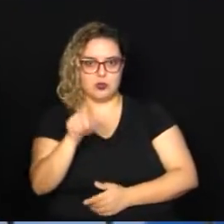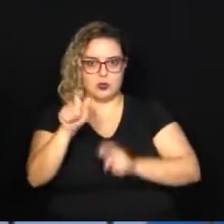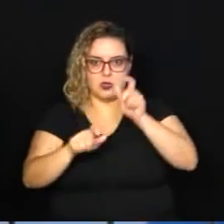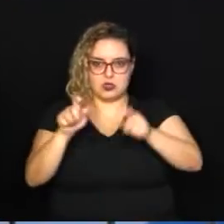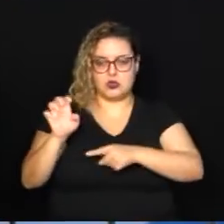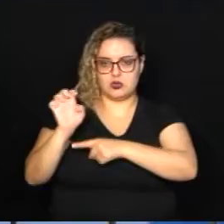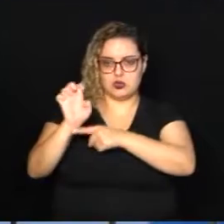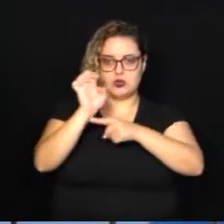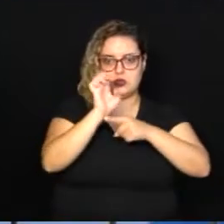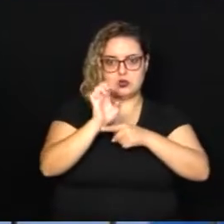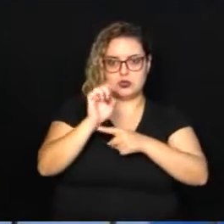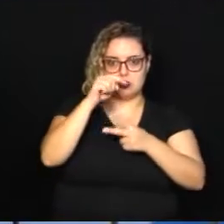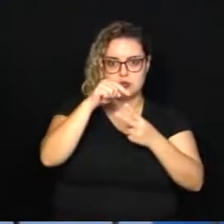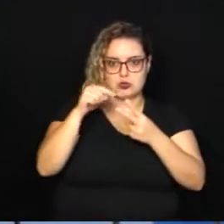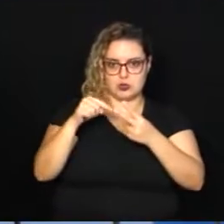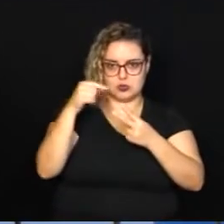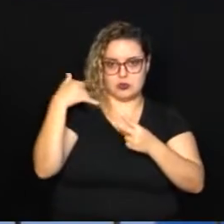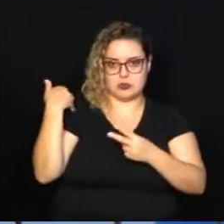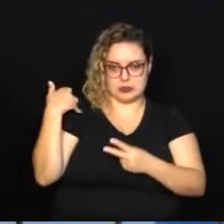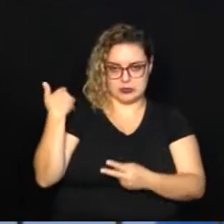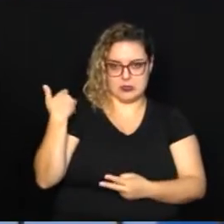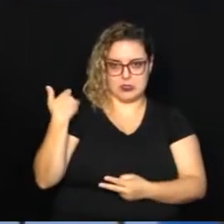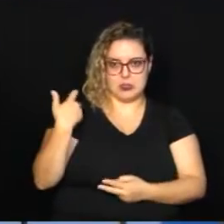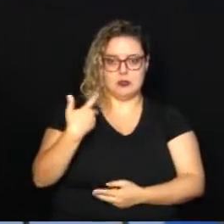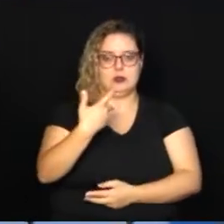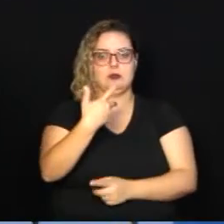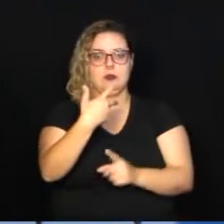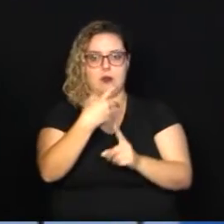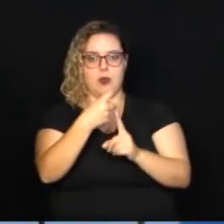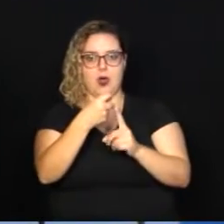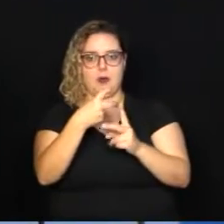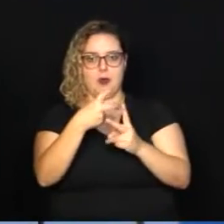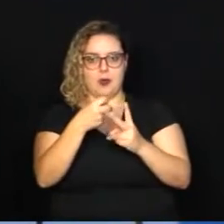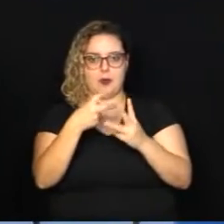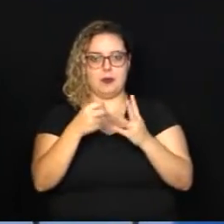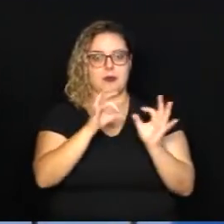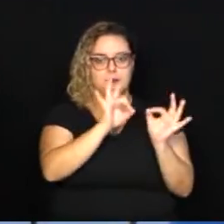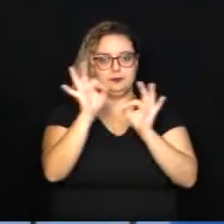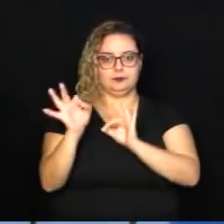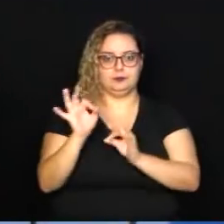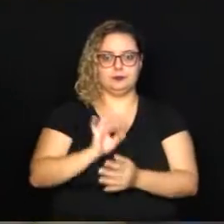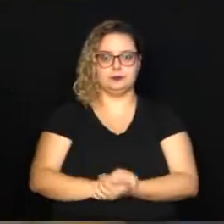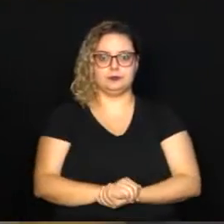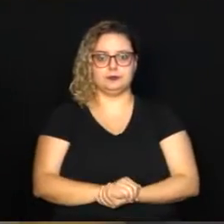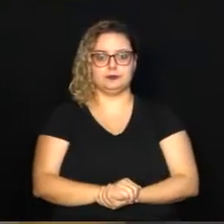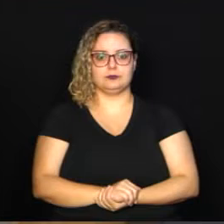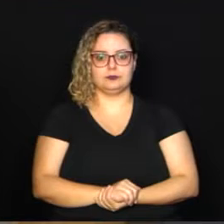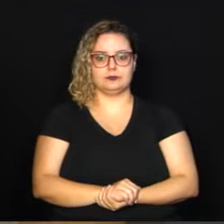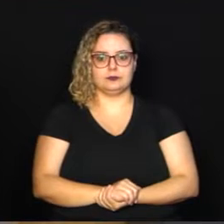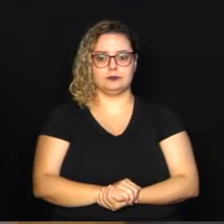essas duas idades devem ser imunizadas. Acompanhe.